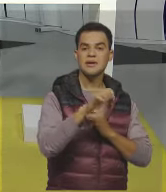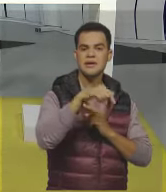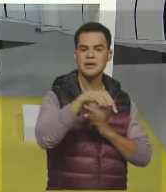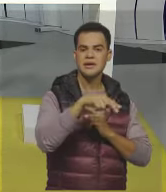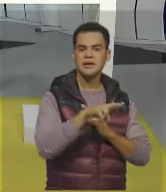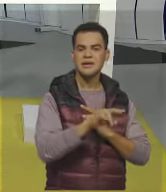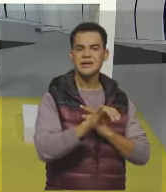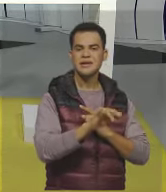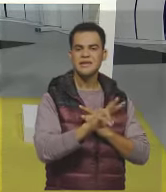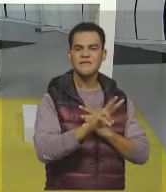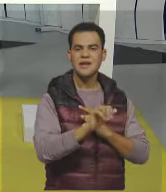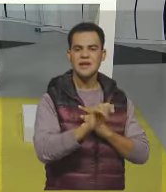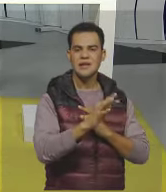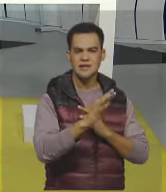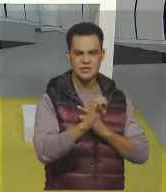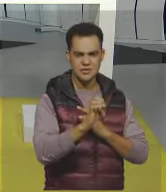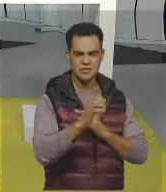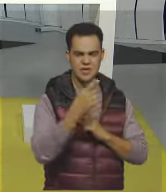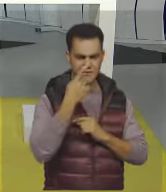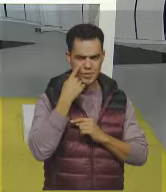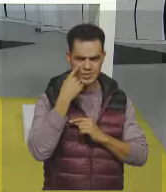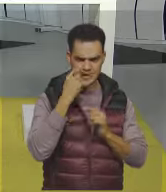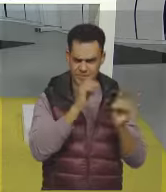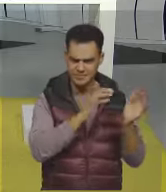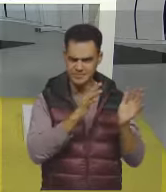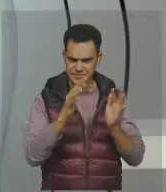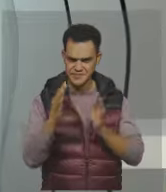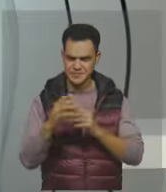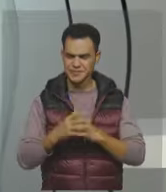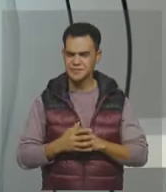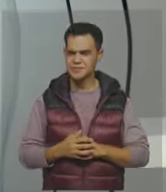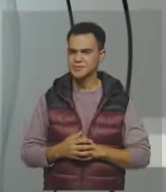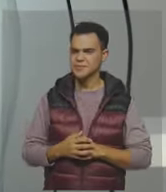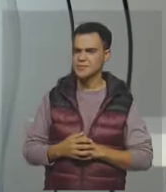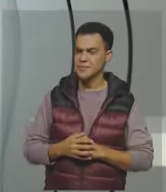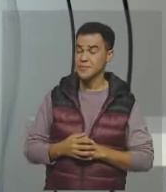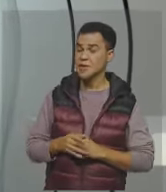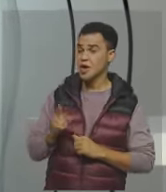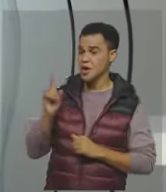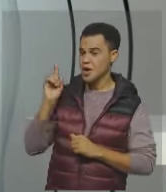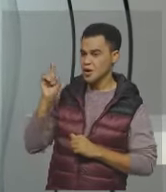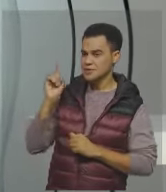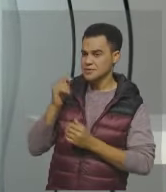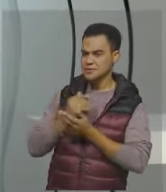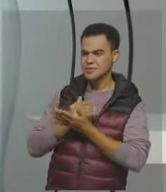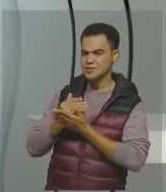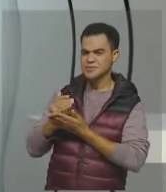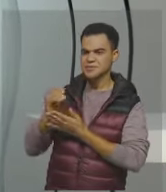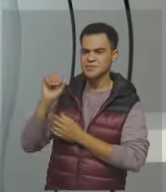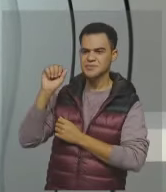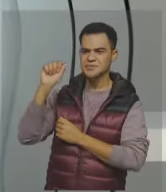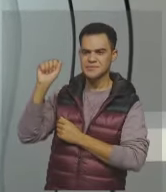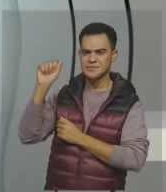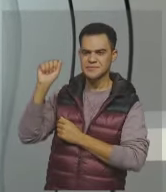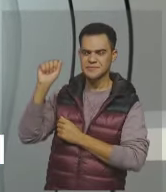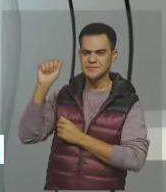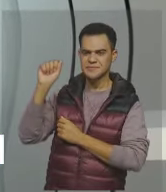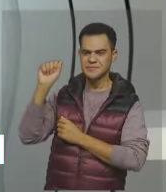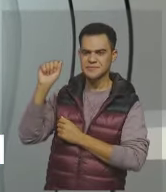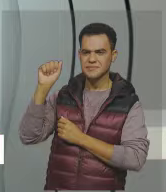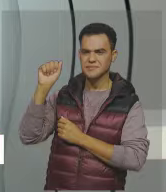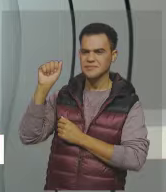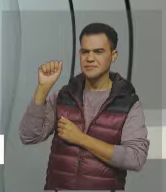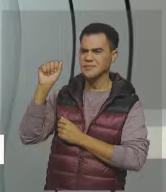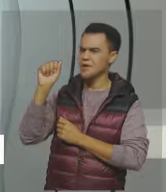Então, olha só, acompanhem comigo. A corrente elétrica está saindo aqui do ponto A, ela passa por esse resistor